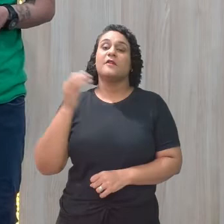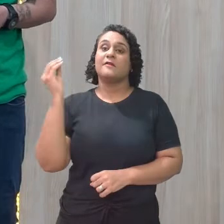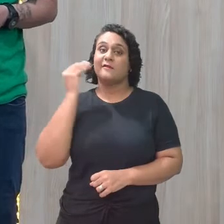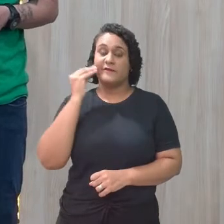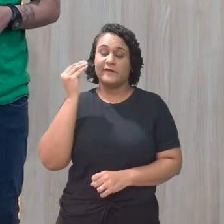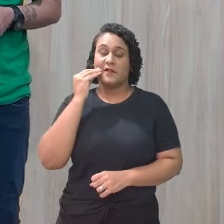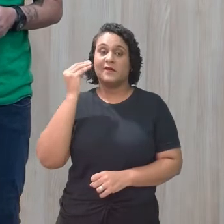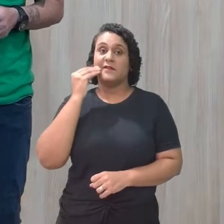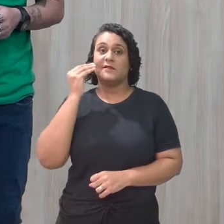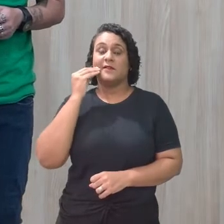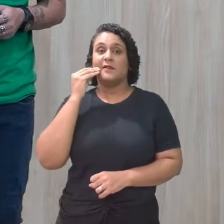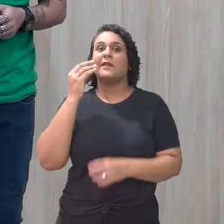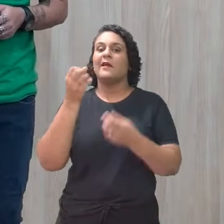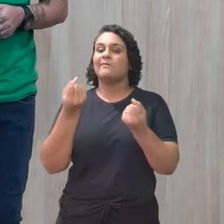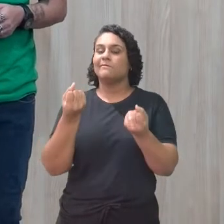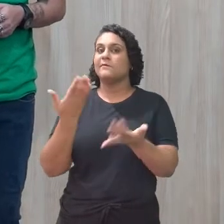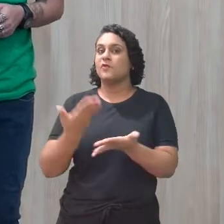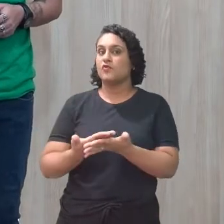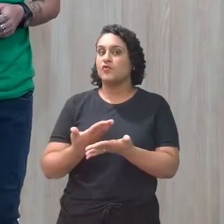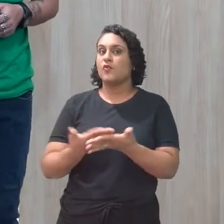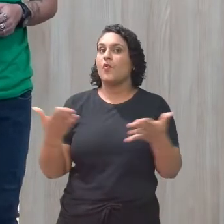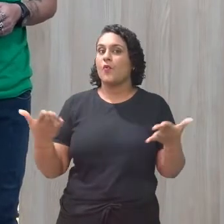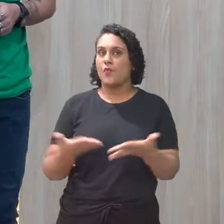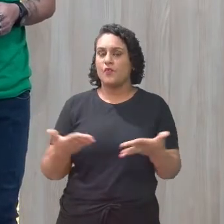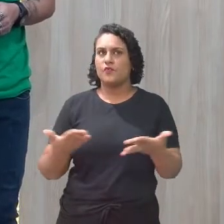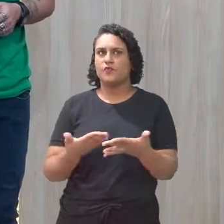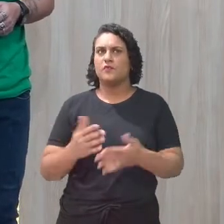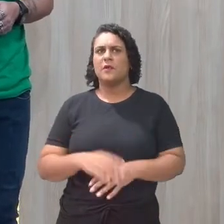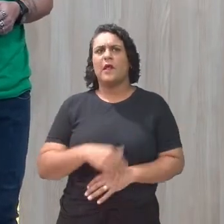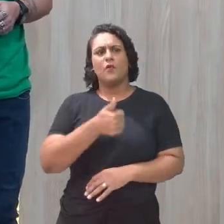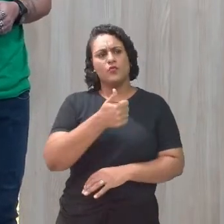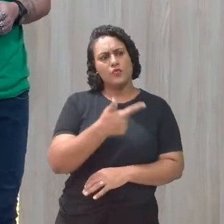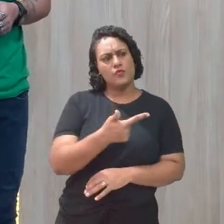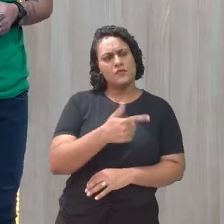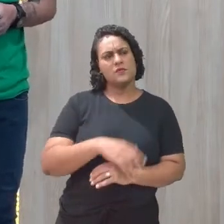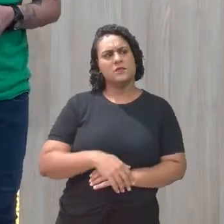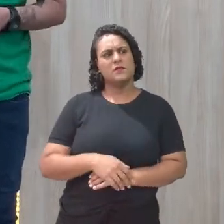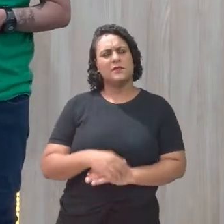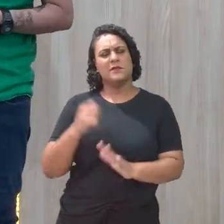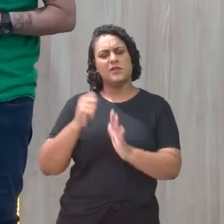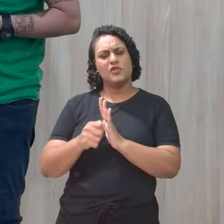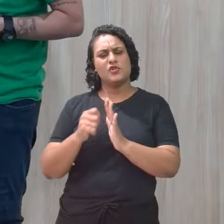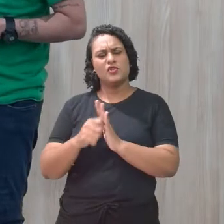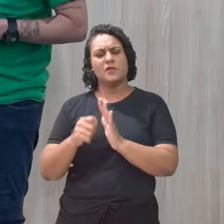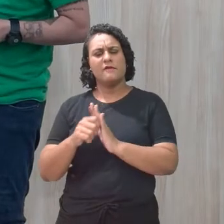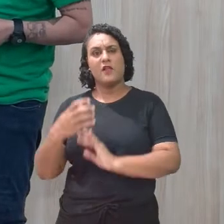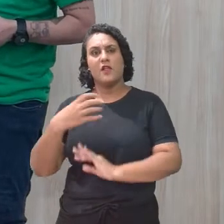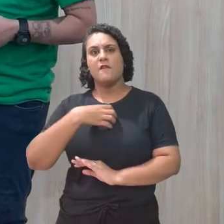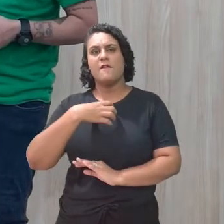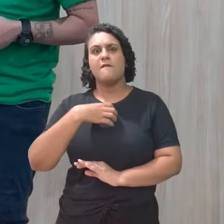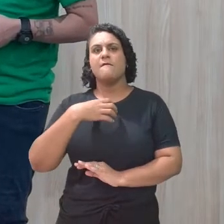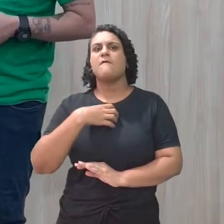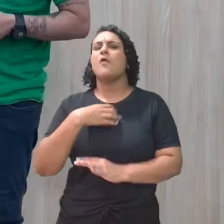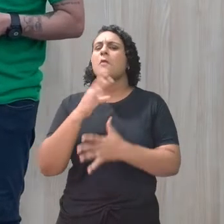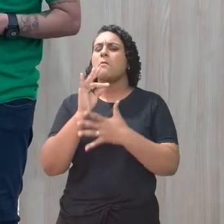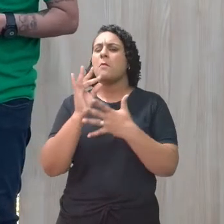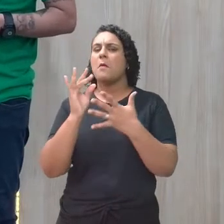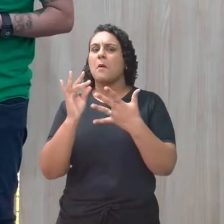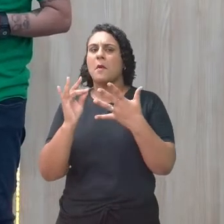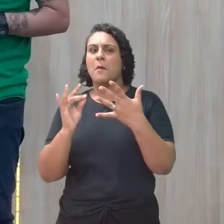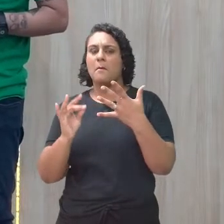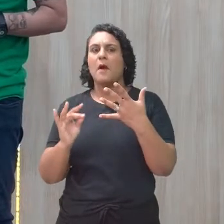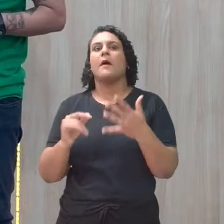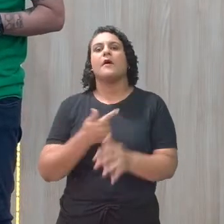chegar na aula de hoje, tá certo? A gente pegar aquele número 12 e escrever esse número 12 de forma bem